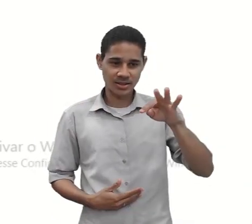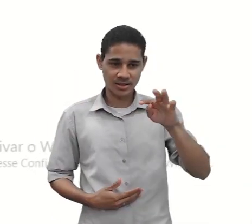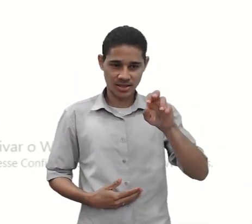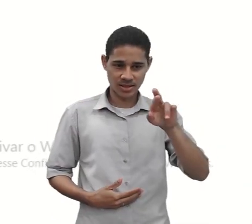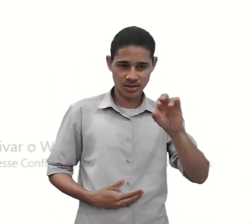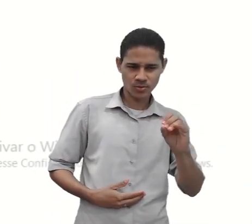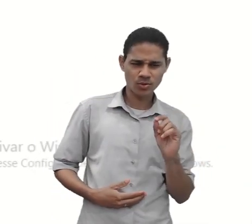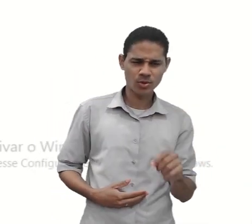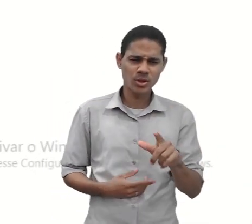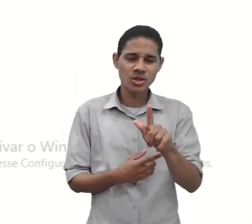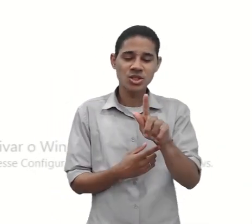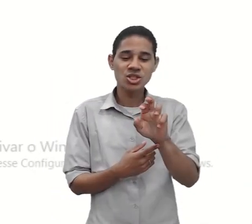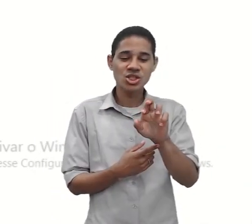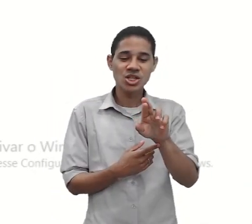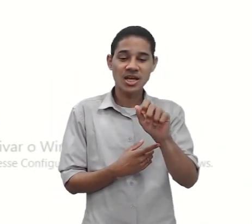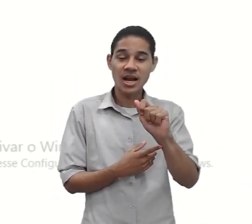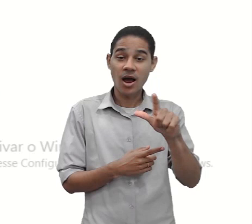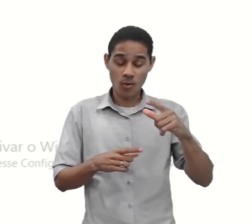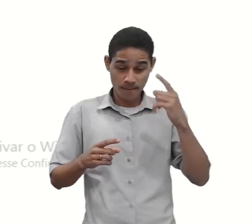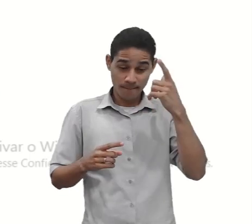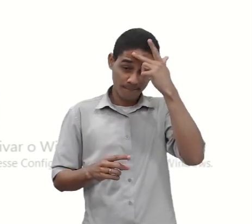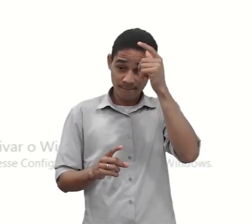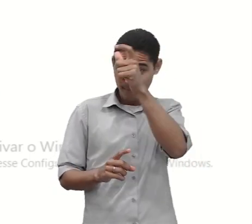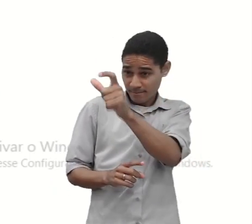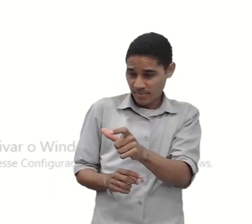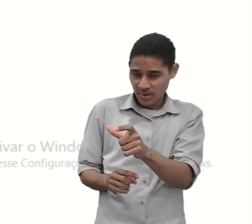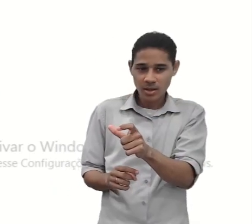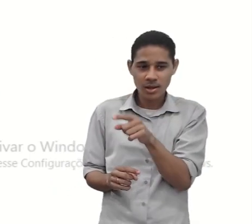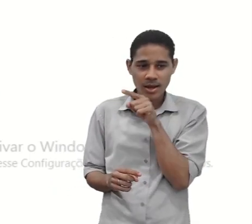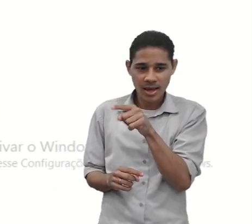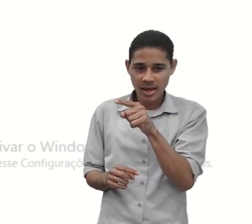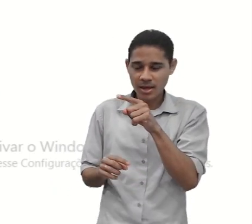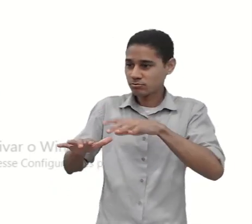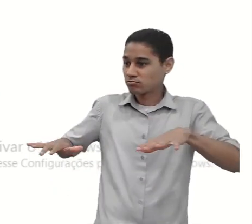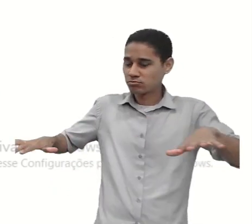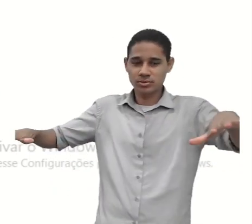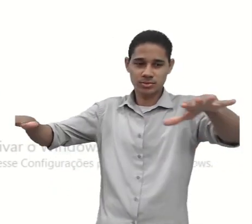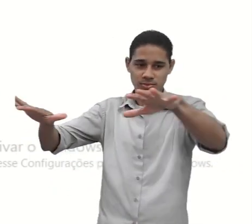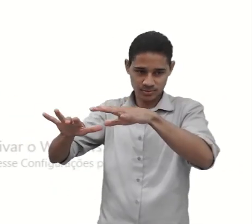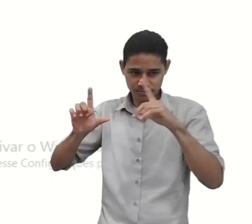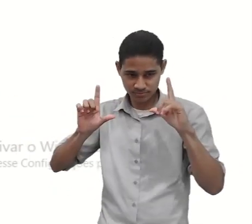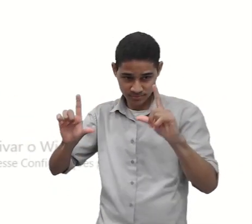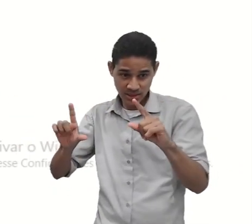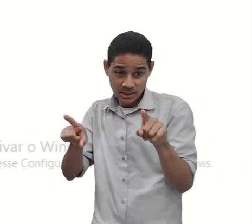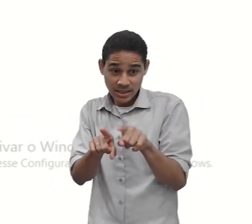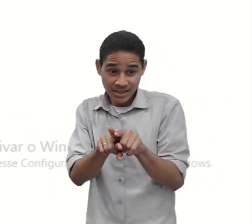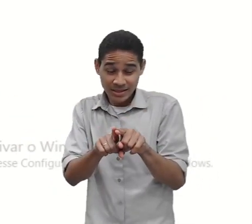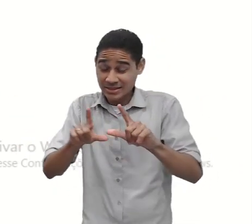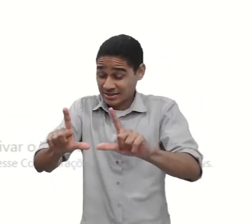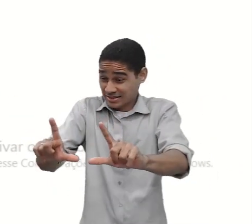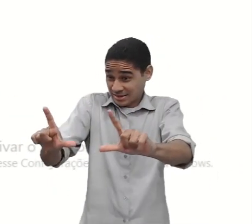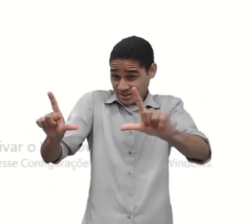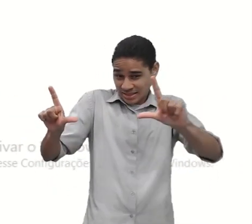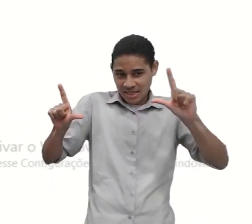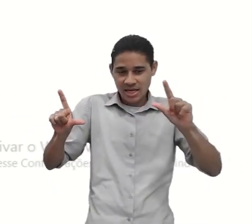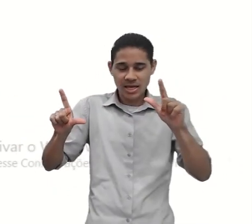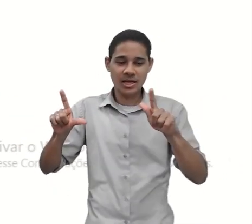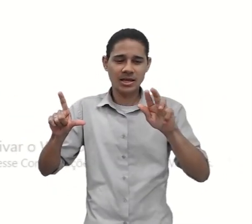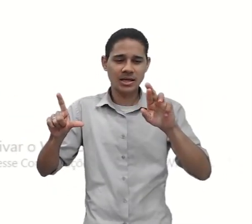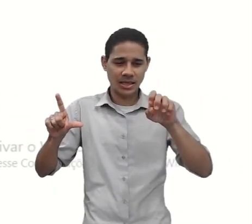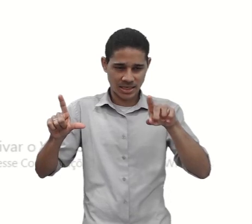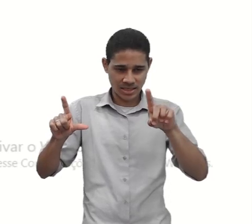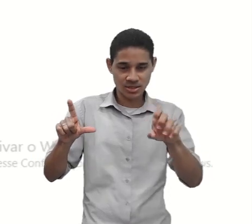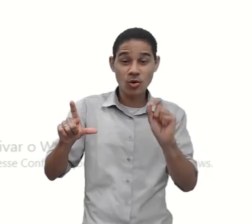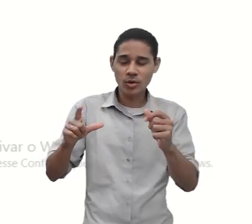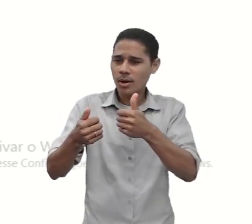plano geral, que já pega o personagem dentro de um contexto, de uma ambientação. E o grande plano geral, que é o plano